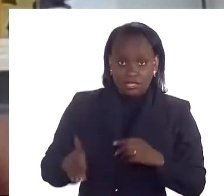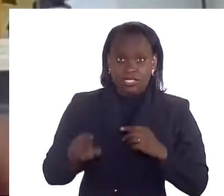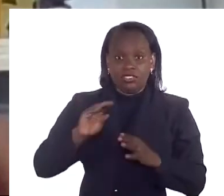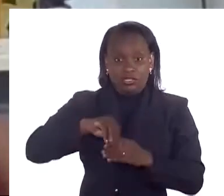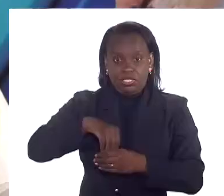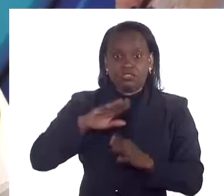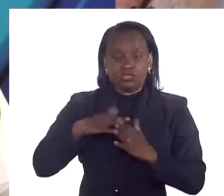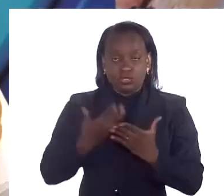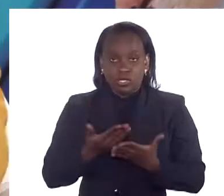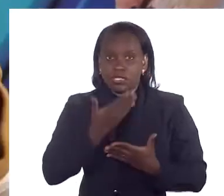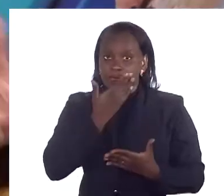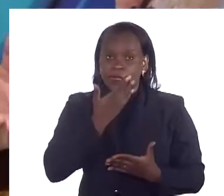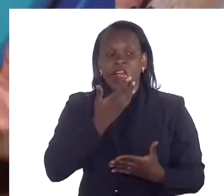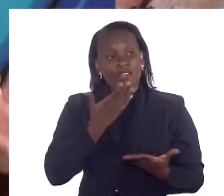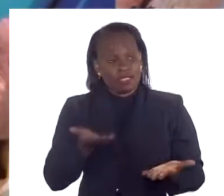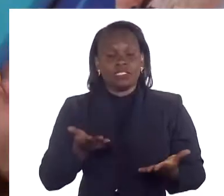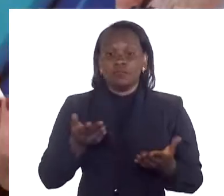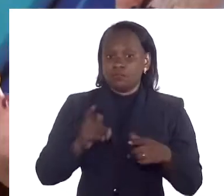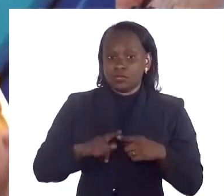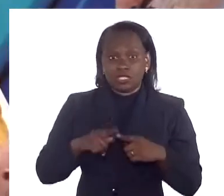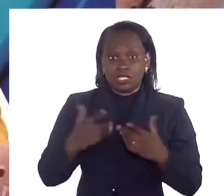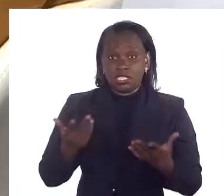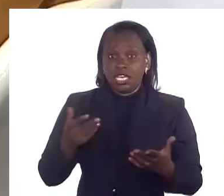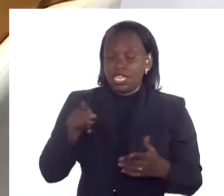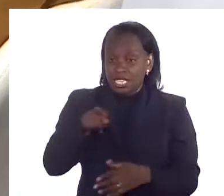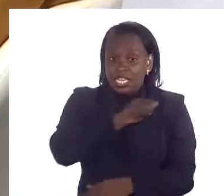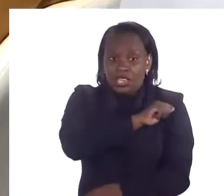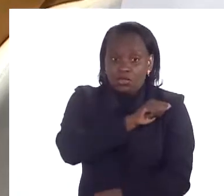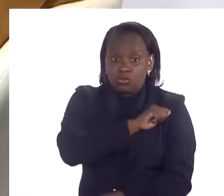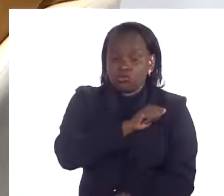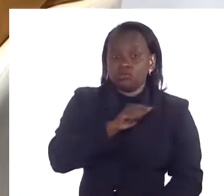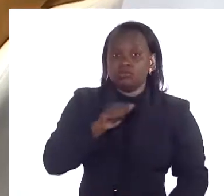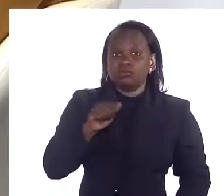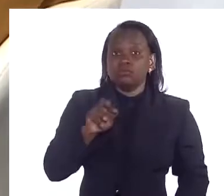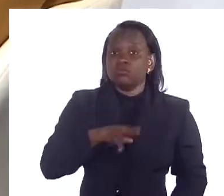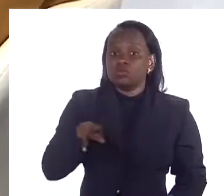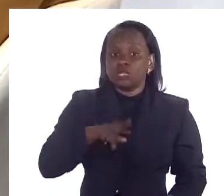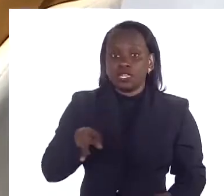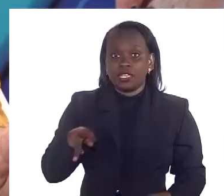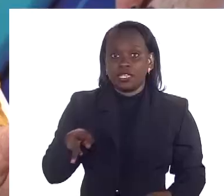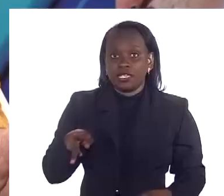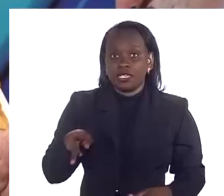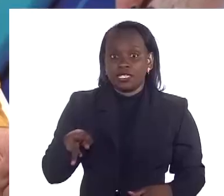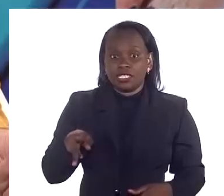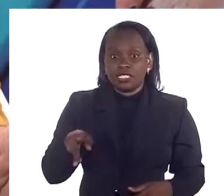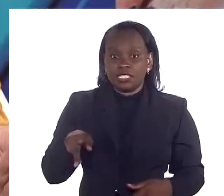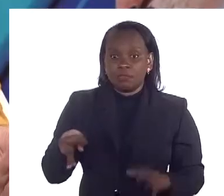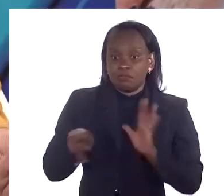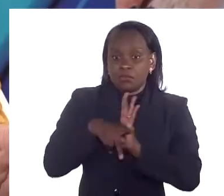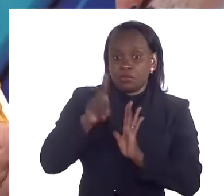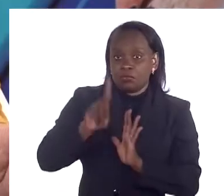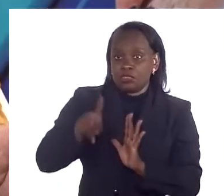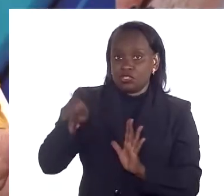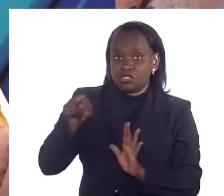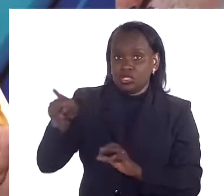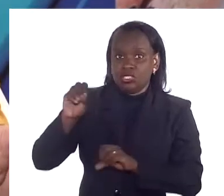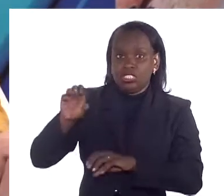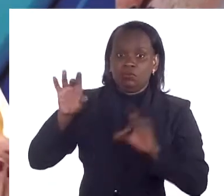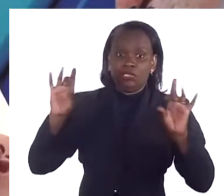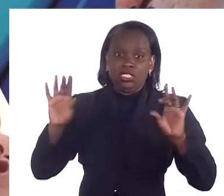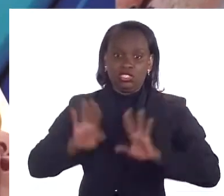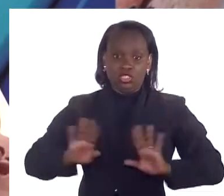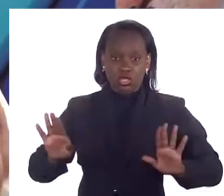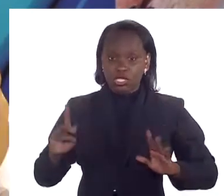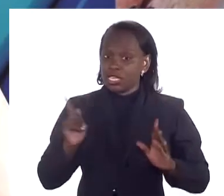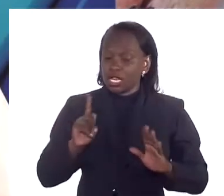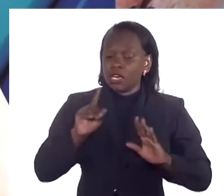deficiência intelectual. Exatamente, que aquele aluno não seja... É uma só. Que aquele aluno não seja do professor de